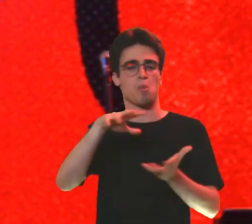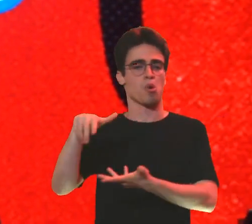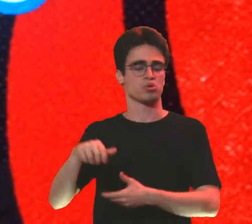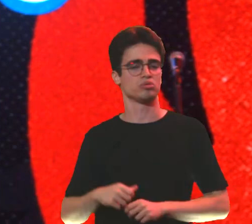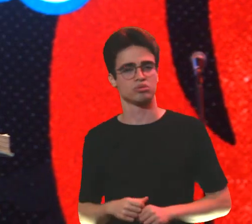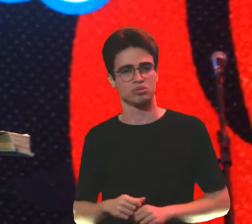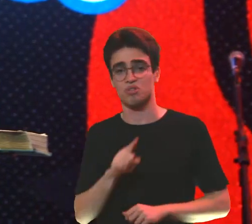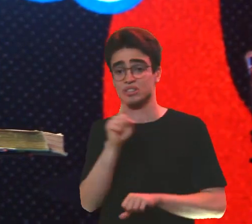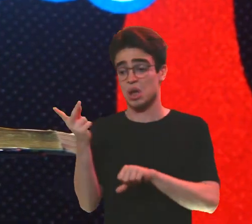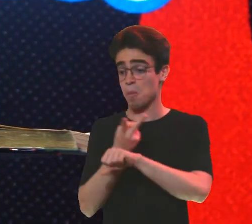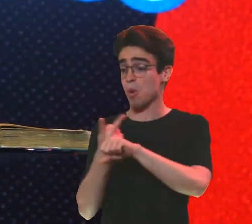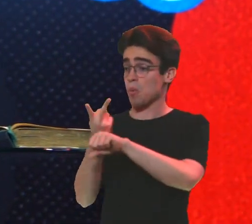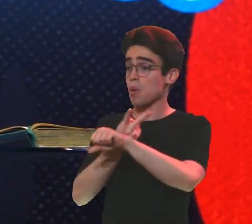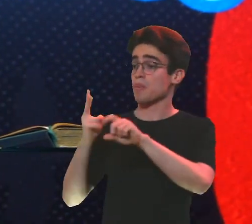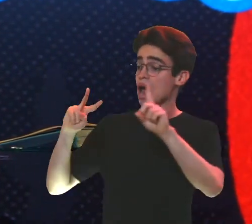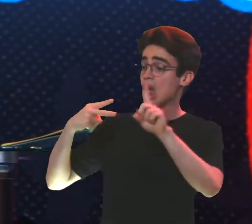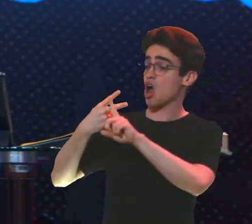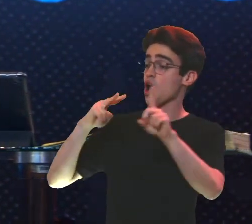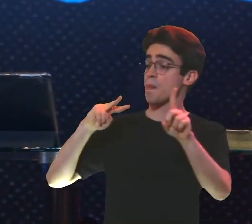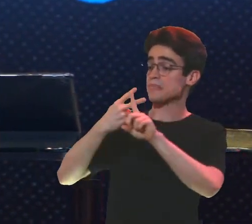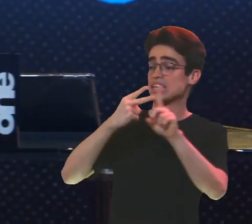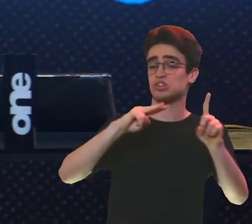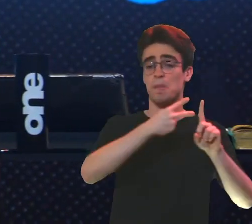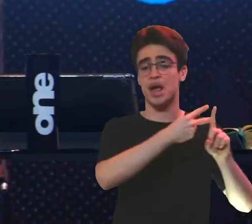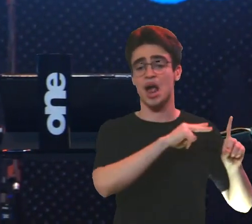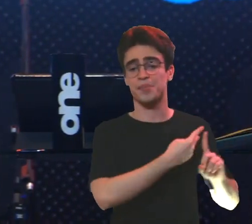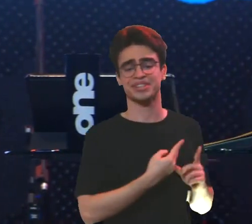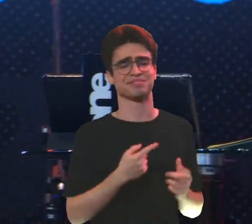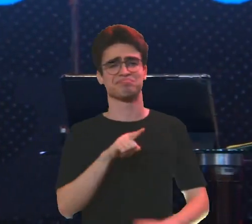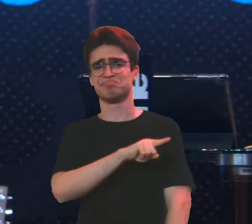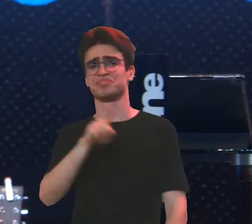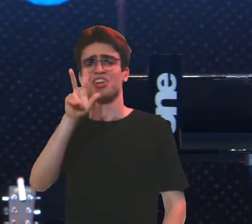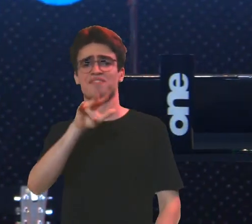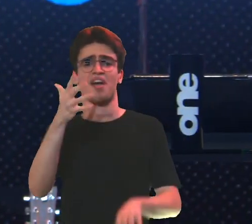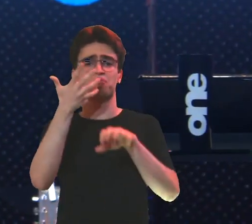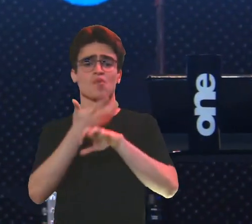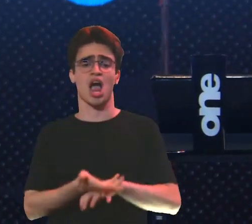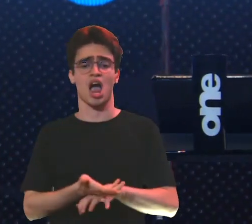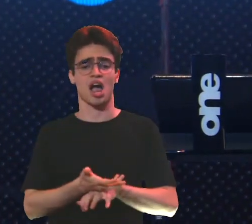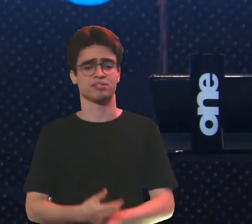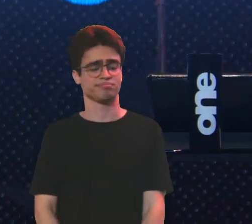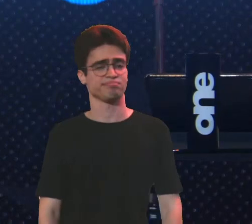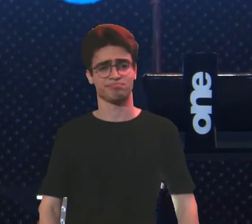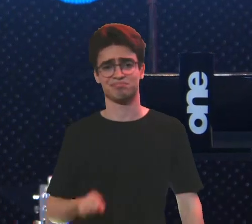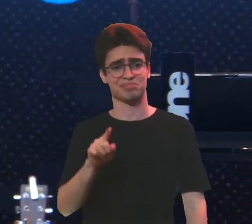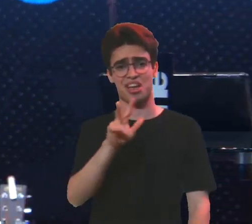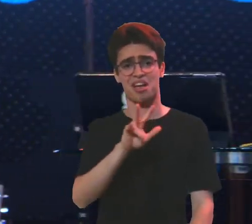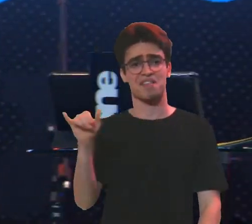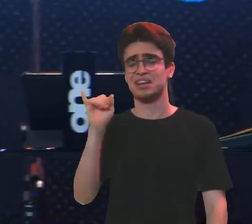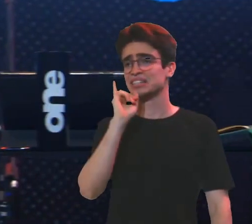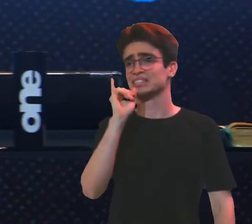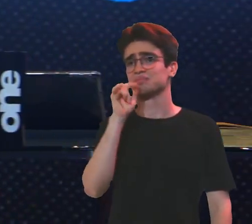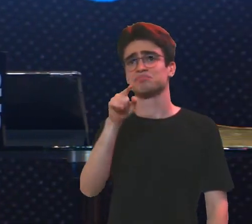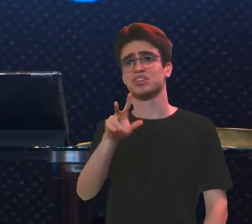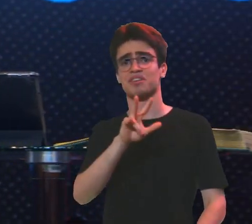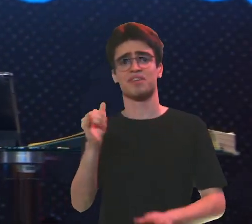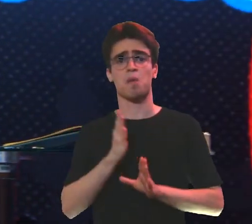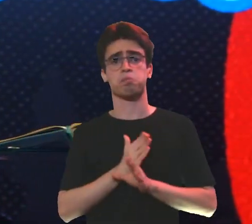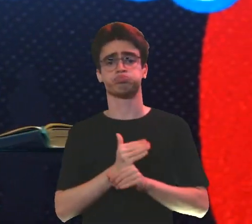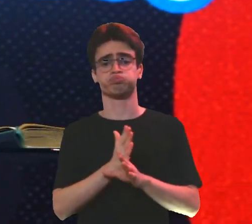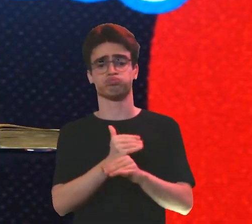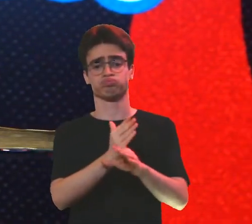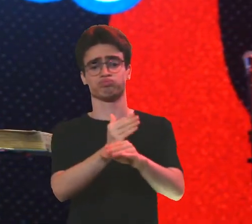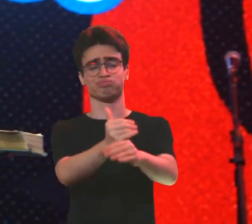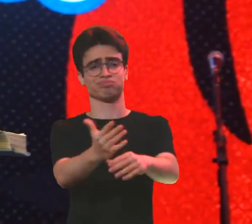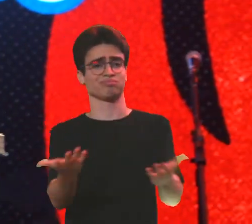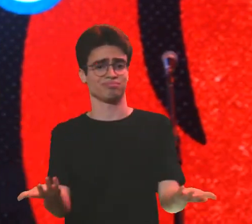buscando por recompensas terrenas, você vai ser uma pessoa vazia. Você vai ser uma pessoa que vai correr atrás do vento a sua vida